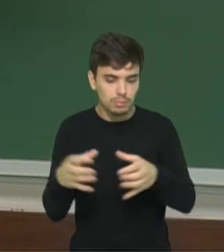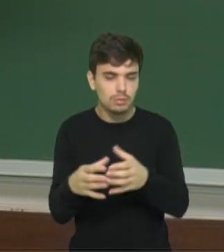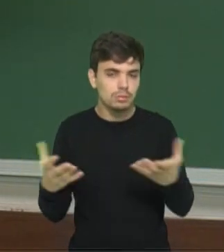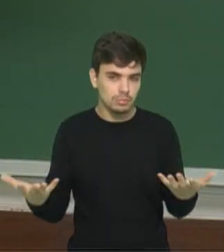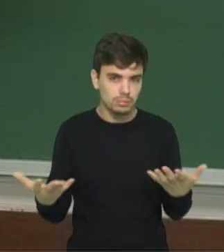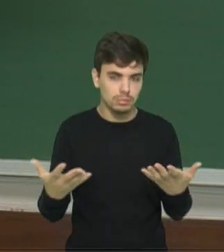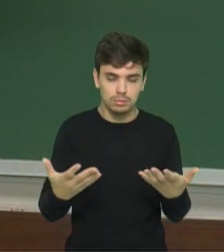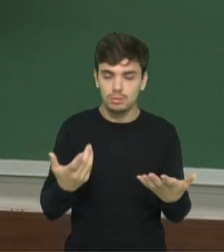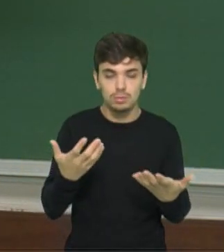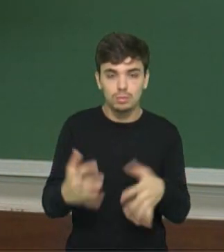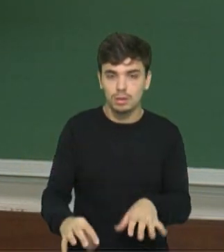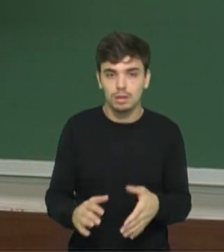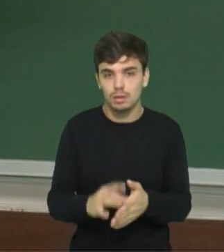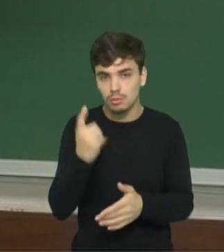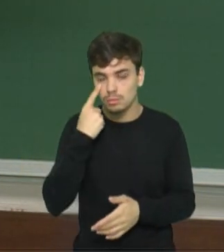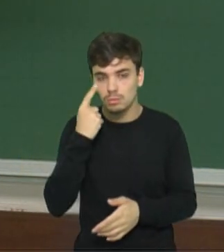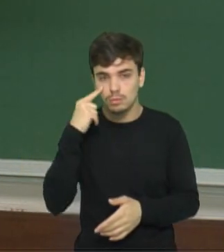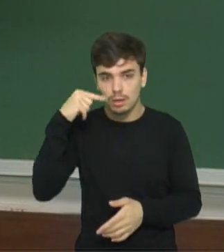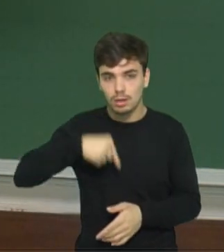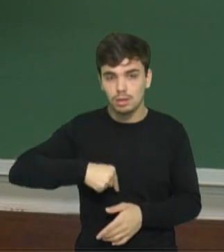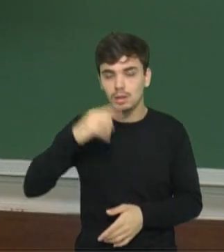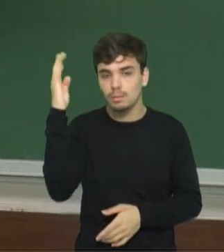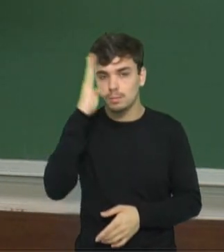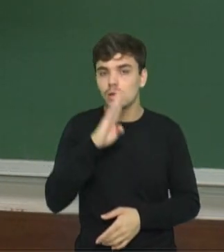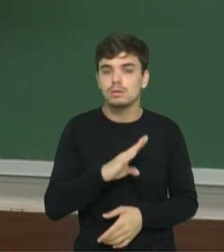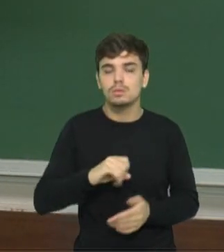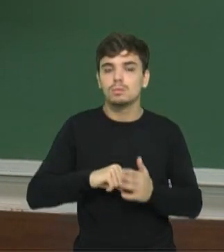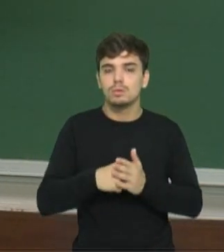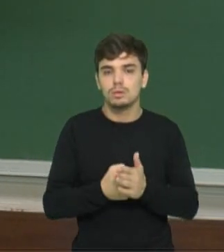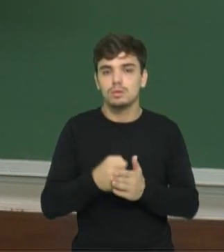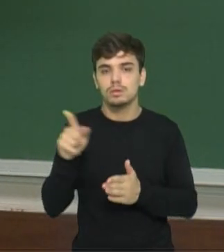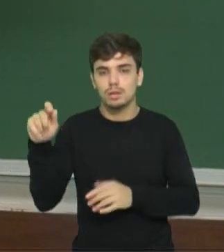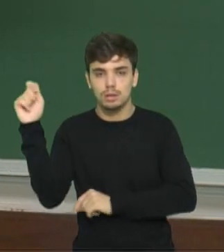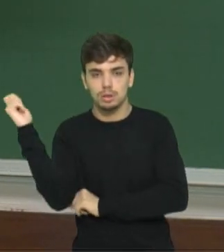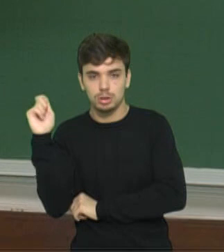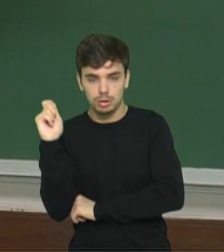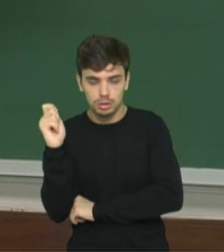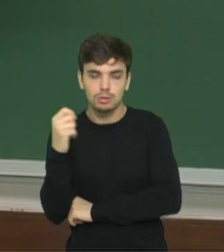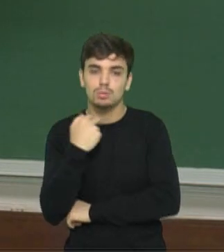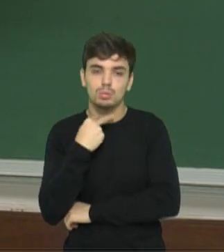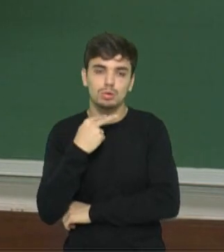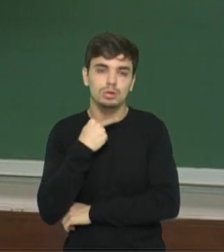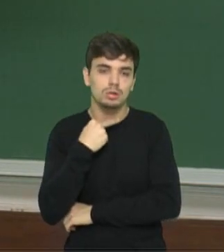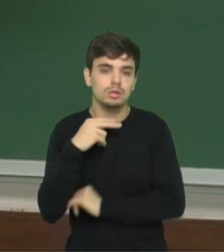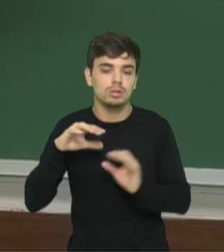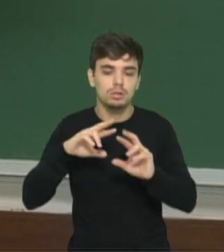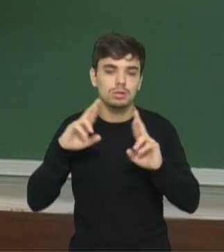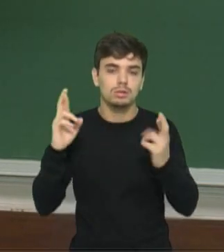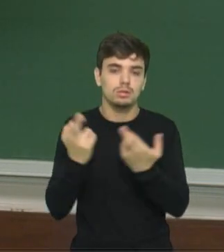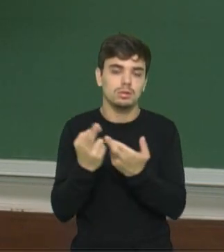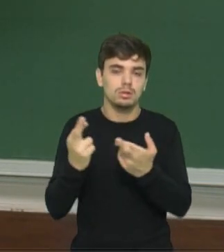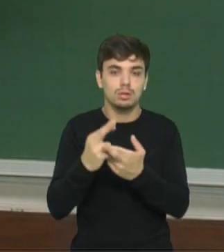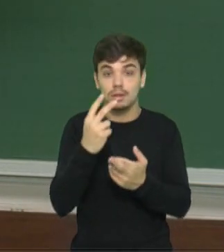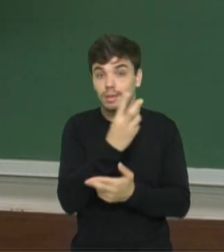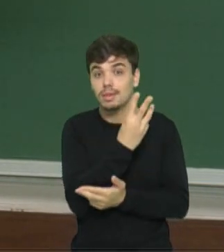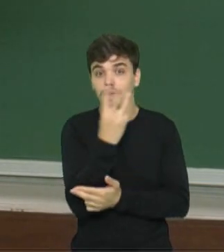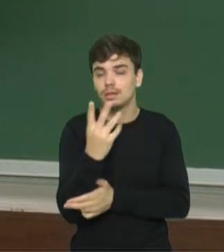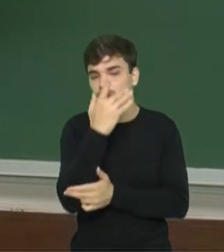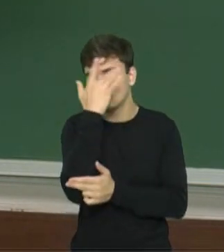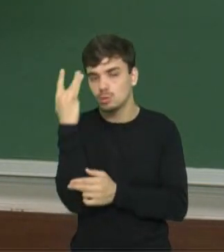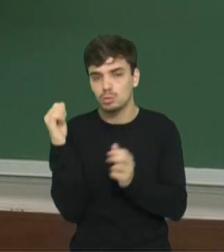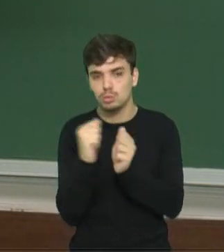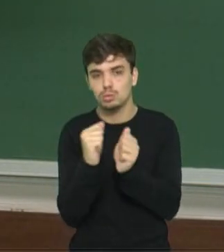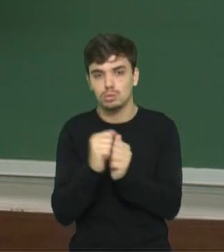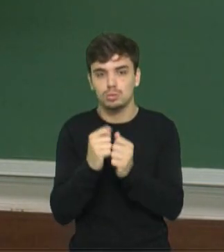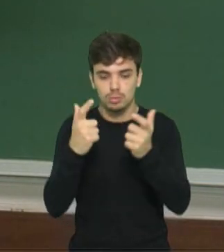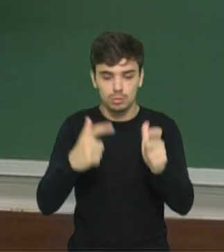massa, né? A gente viu que aqui no Brasil era coibido, na Argentina não se podia reunir mais que 3 pessoas em espaços públicos. Assegurar a